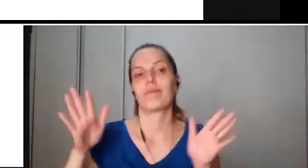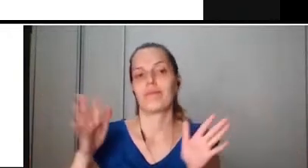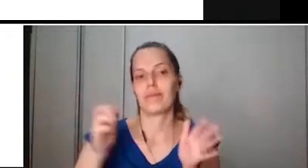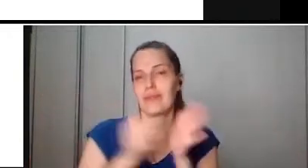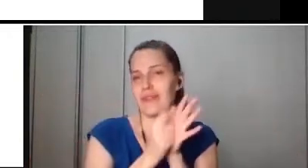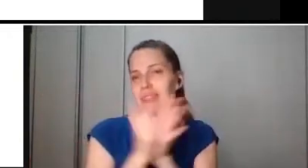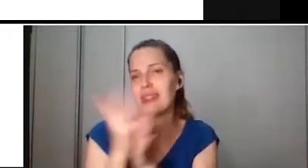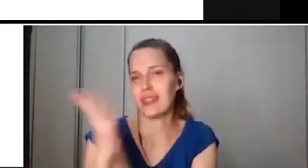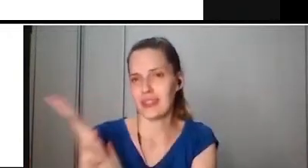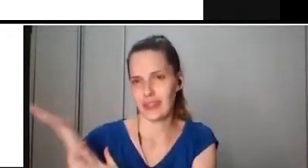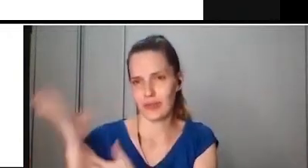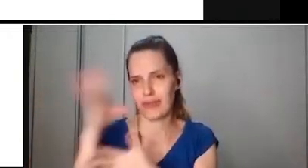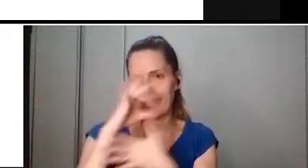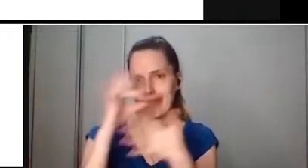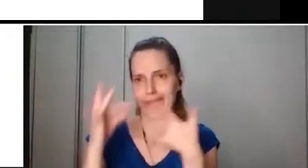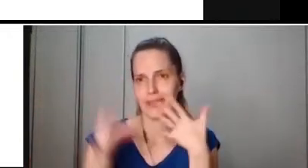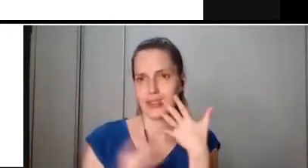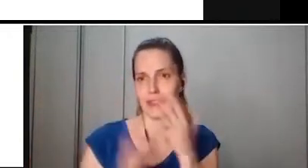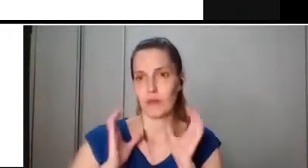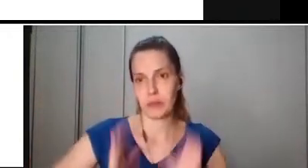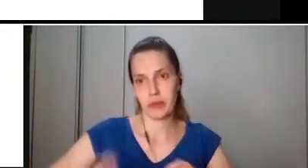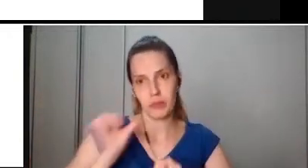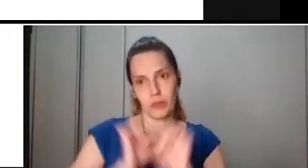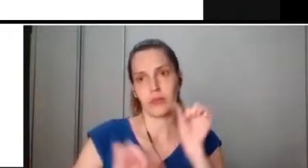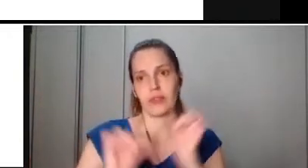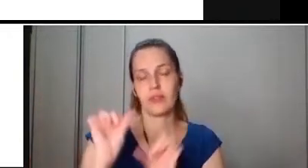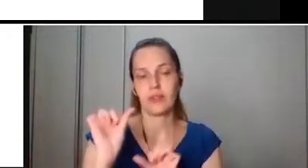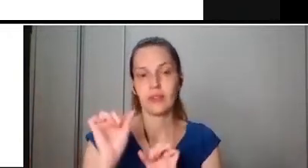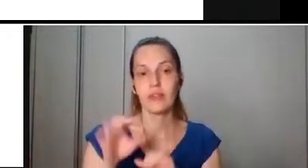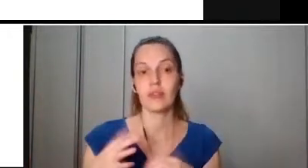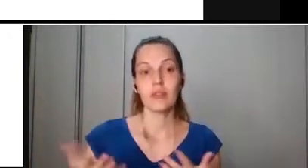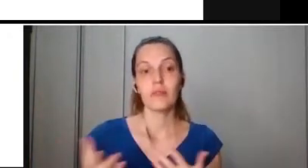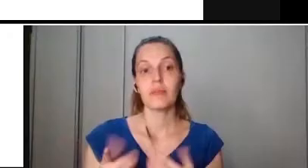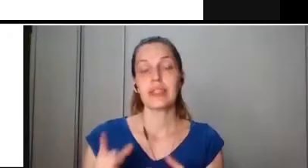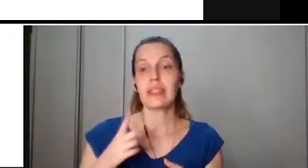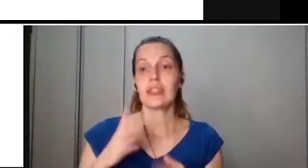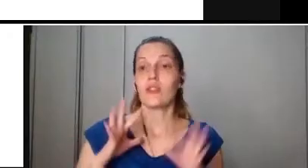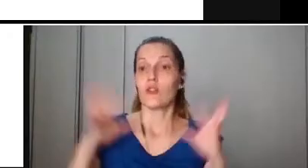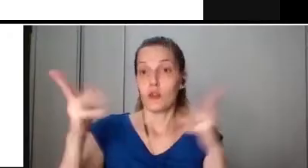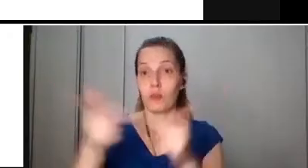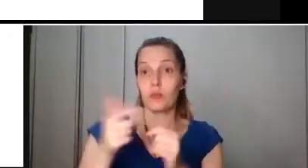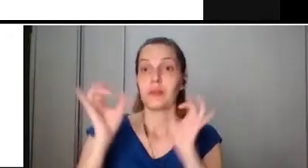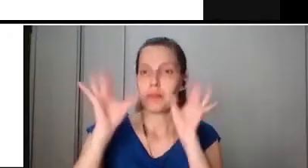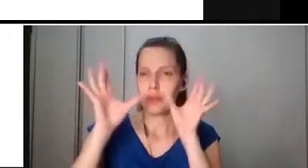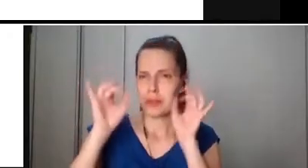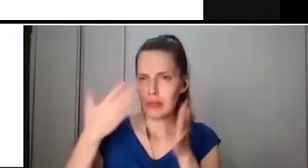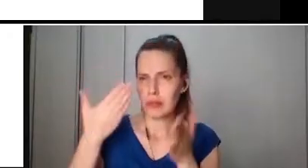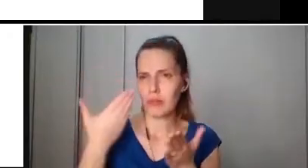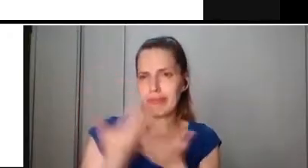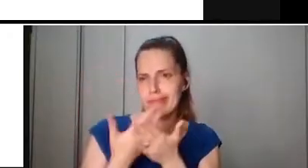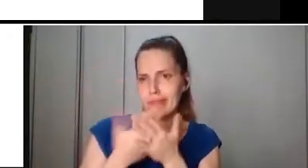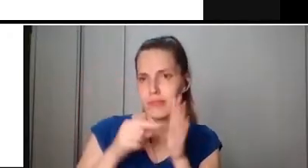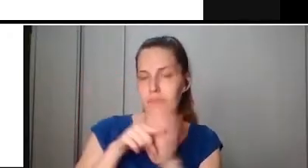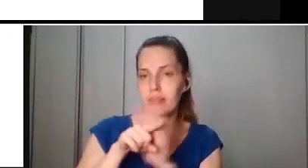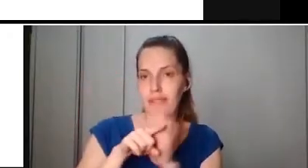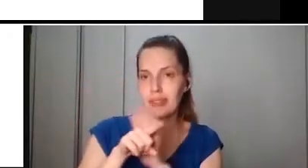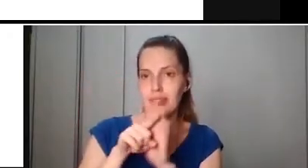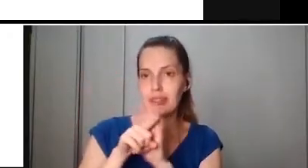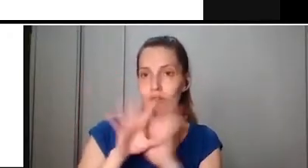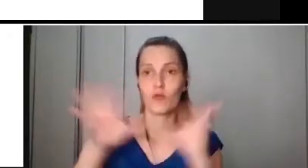gente, existe um consenso entre os especialistas atualmente de que esse